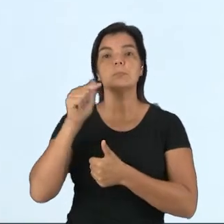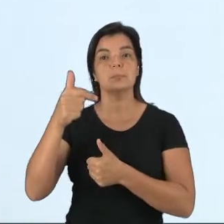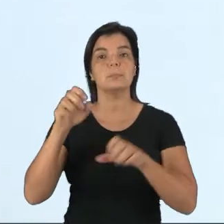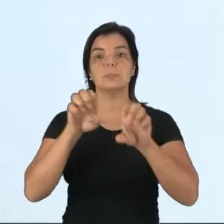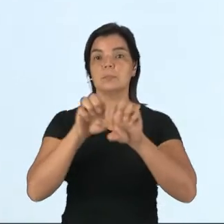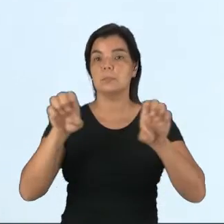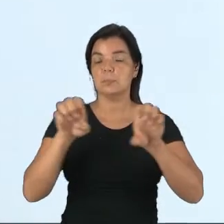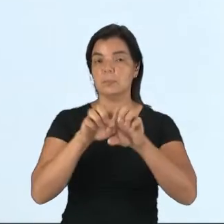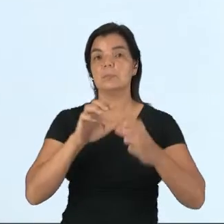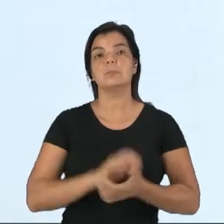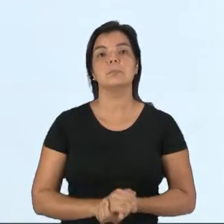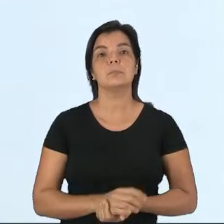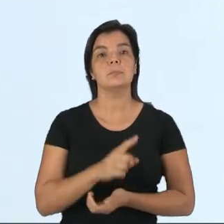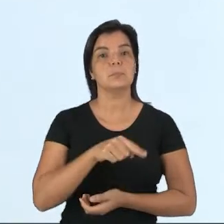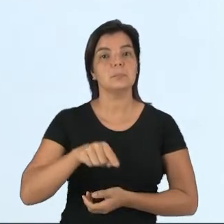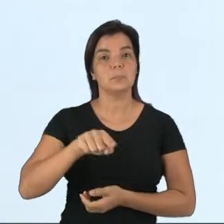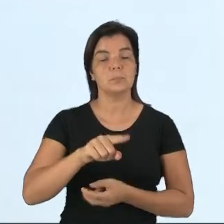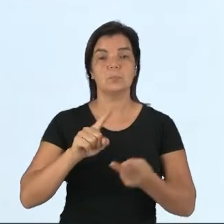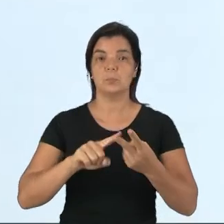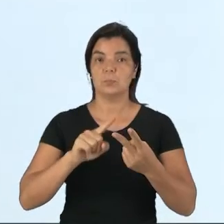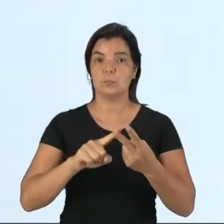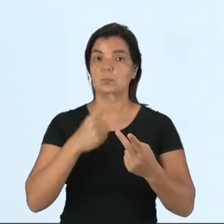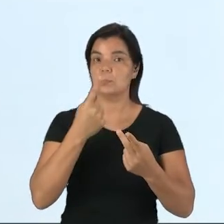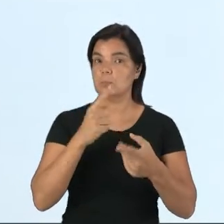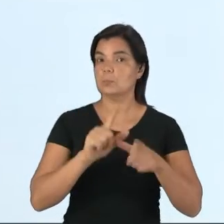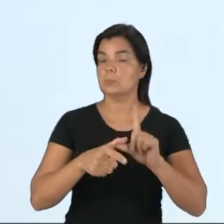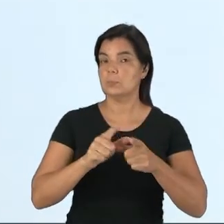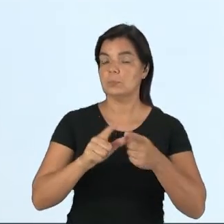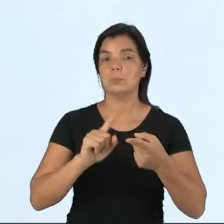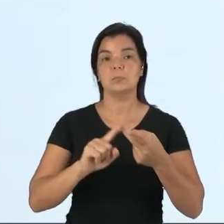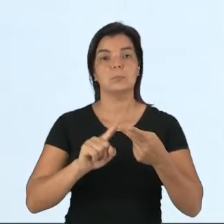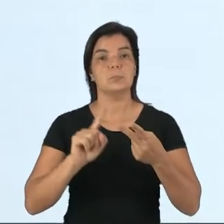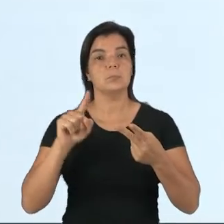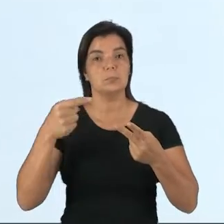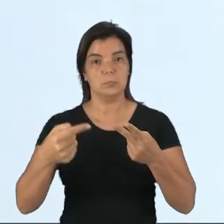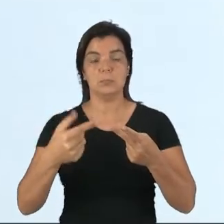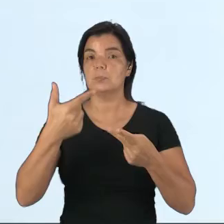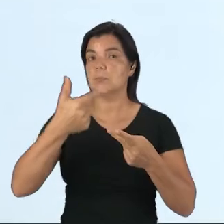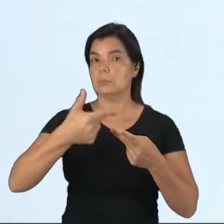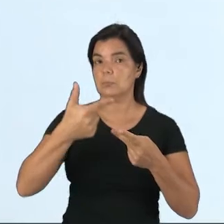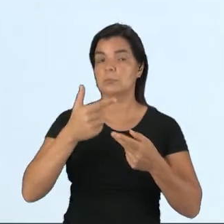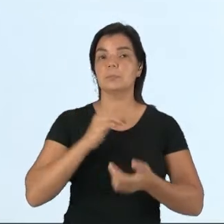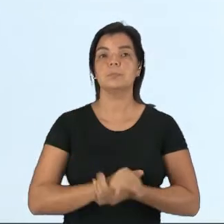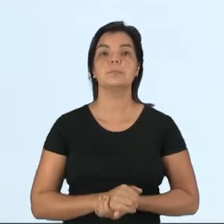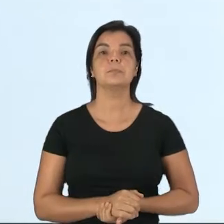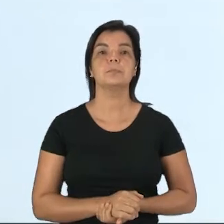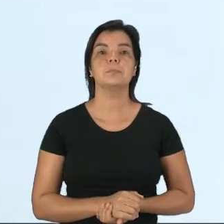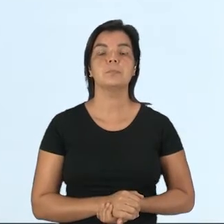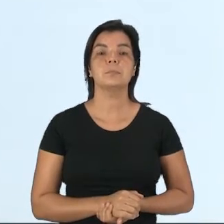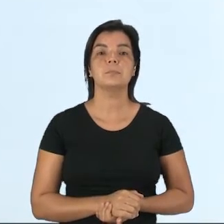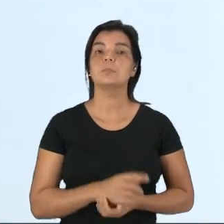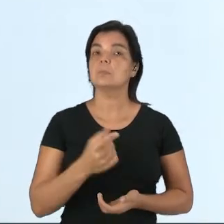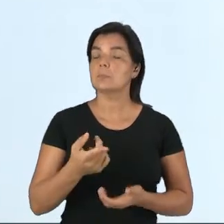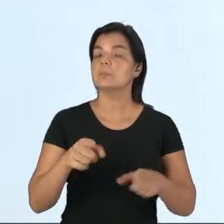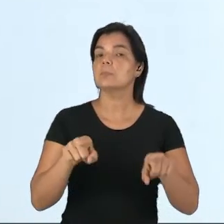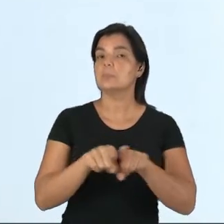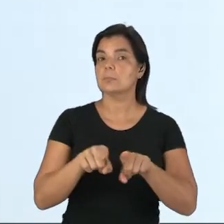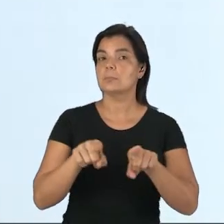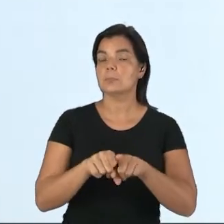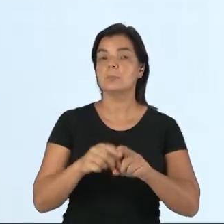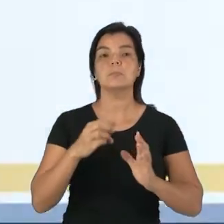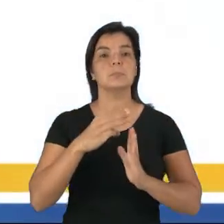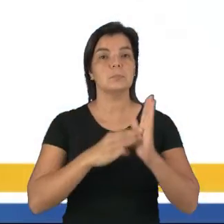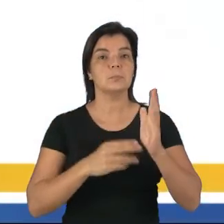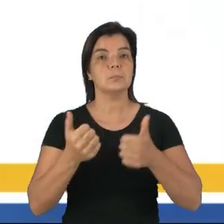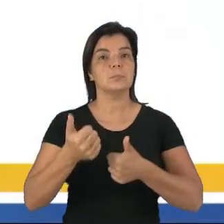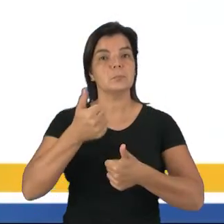equação. Automaticamente você vai encontrar uma incógnita e depois encontra a segunda, tá ok? É assim que a gente faz o método